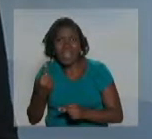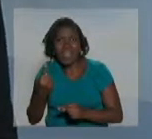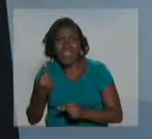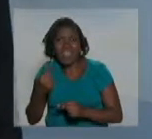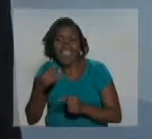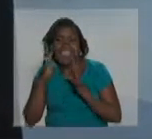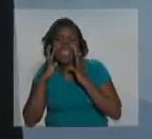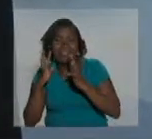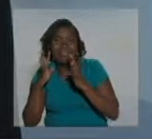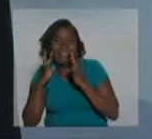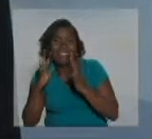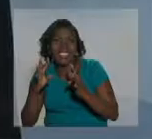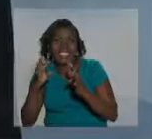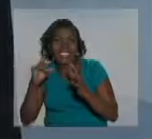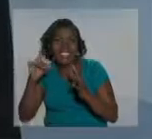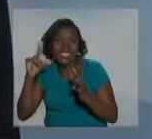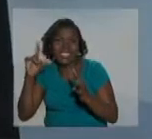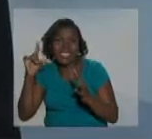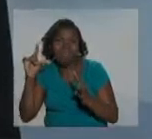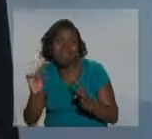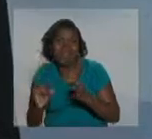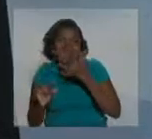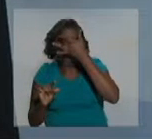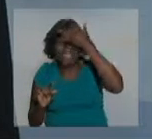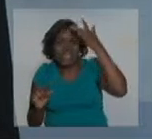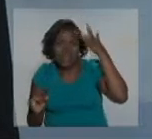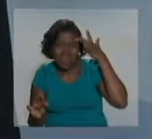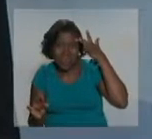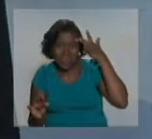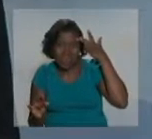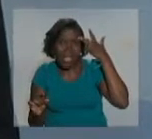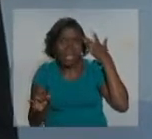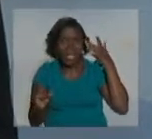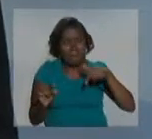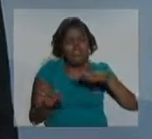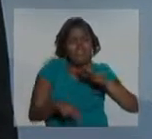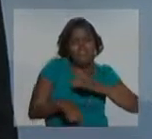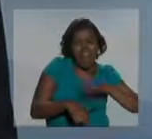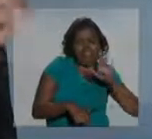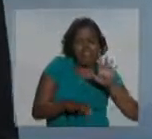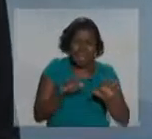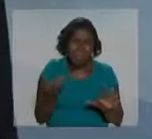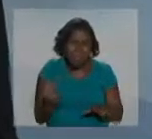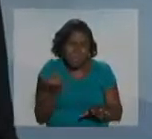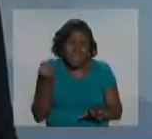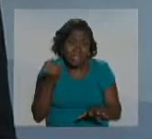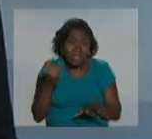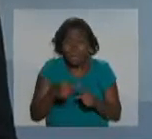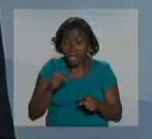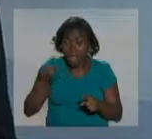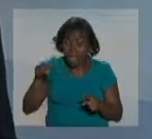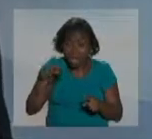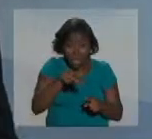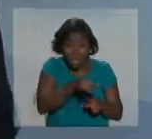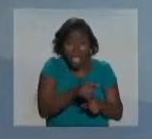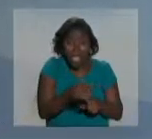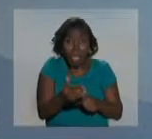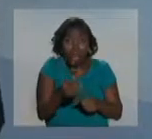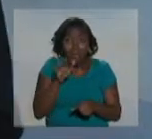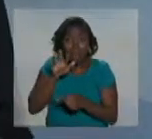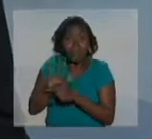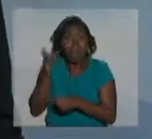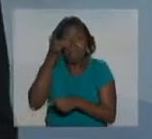ele atenda um número menor de pessoas, não é importante porque no todo aquilo facilita para o